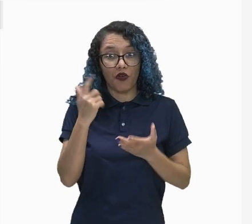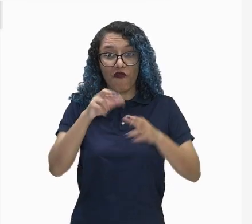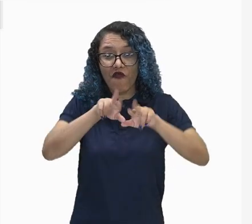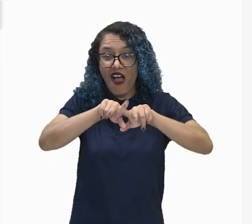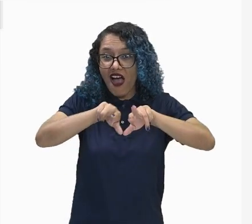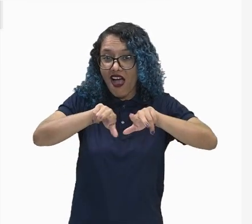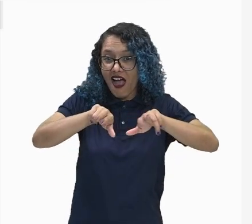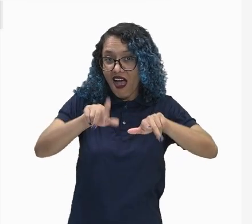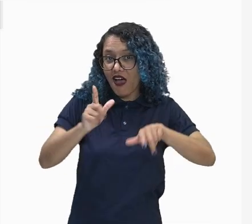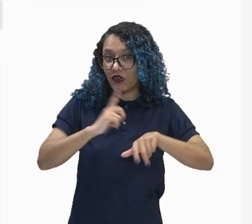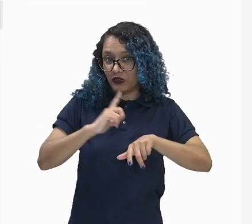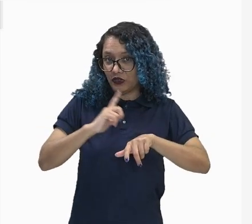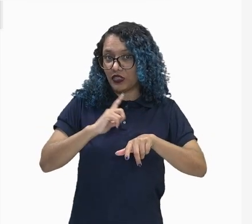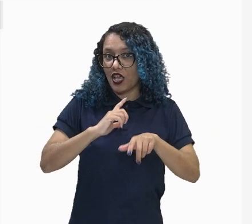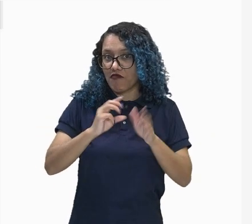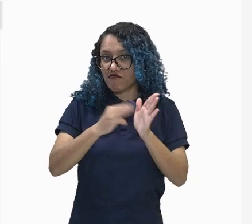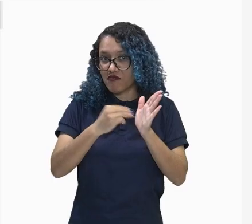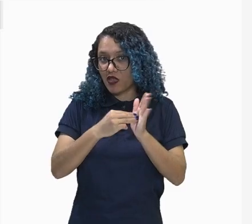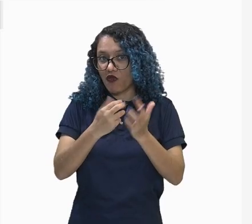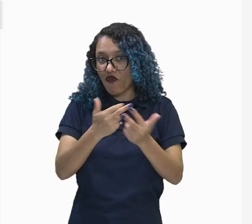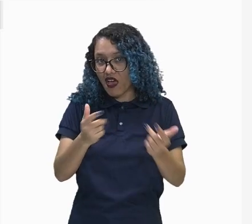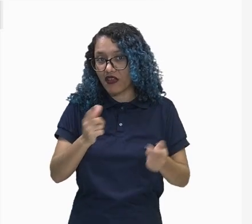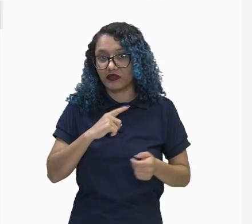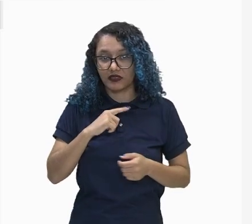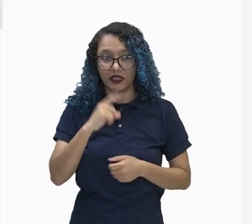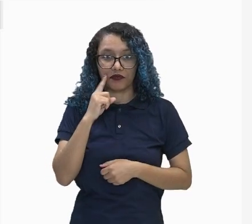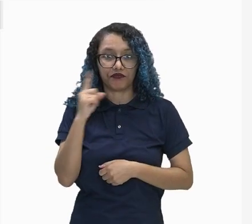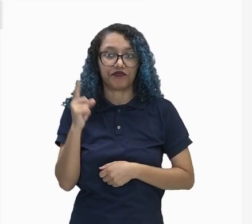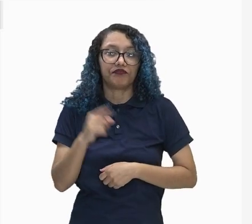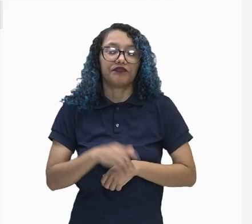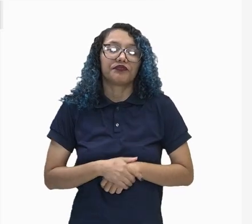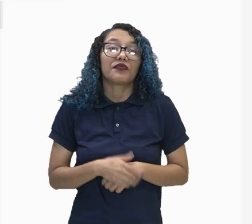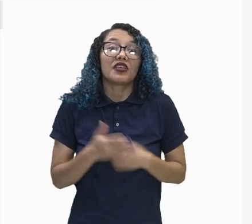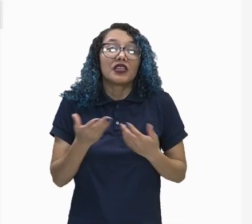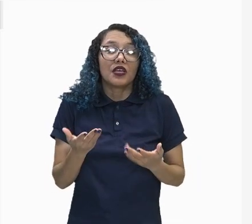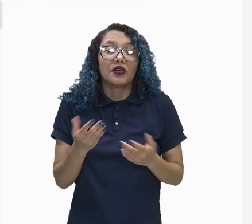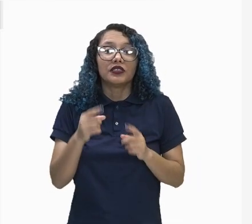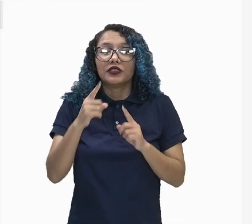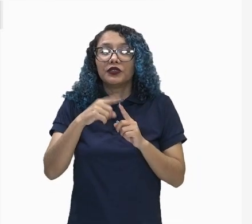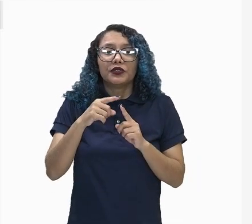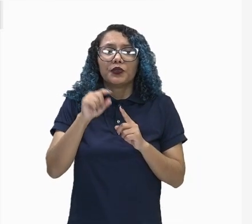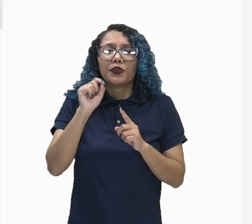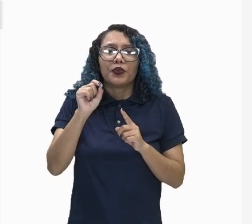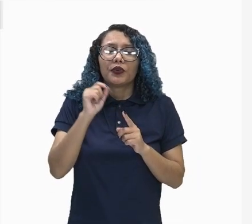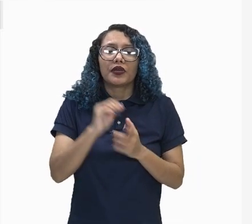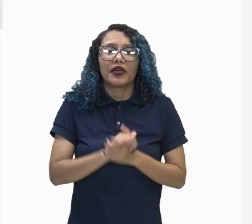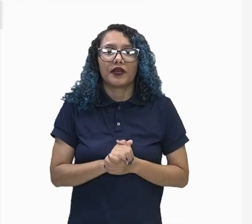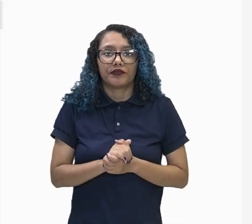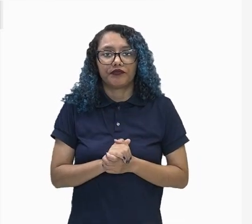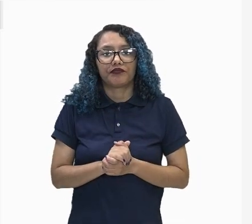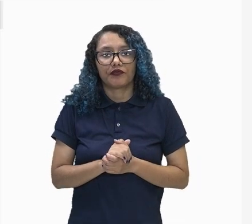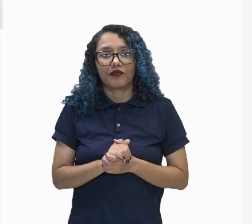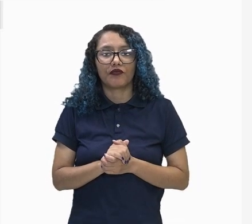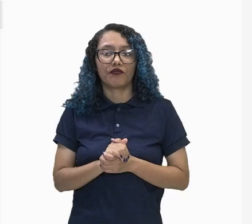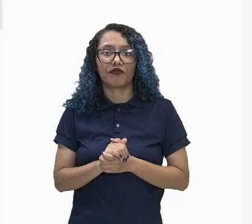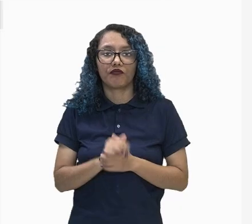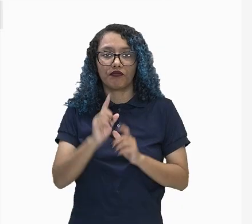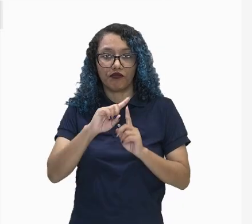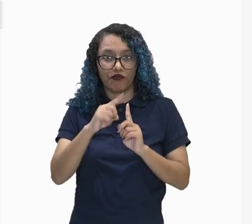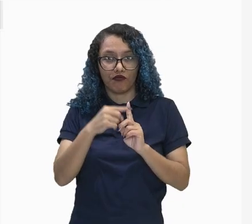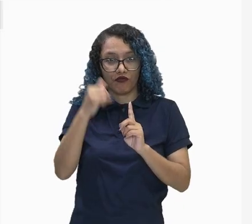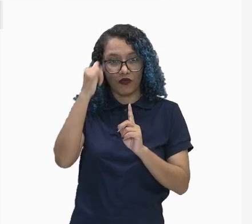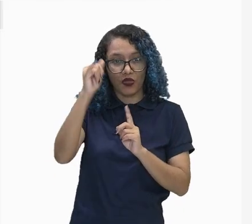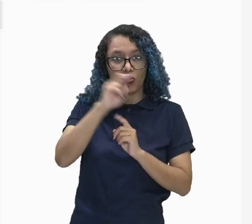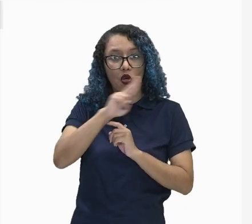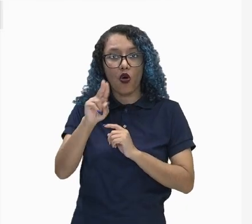de métodos contraceptivos. E esses métodos contraceptivos também são chamados de